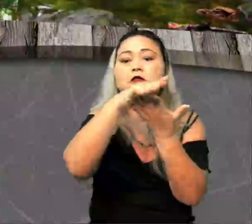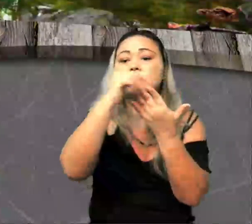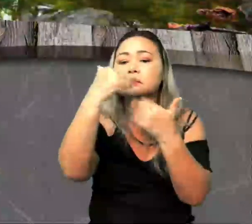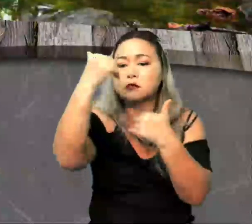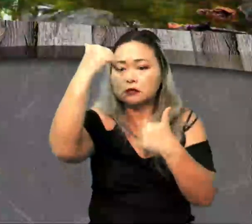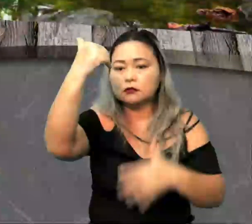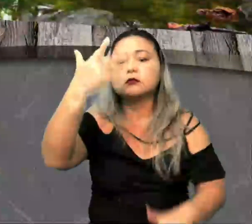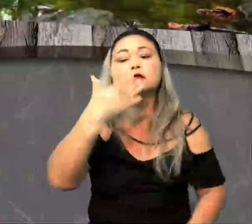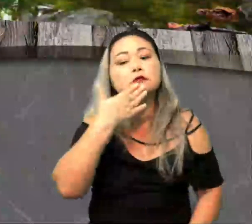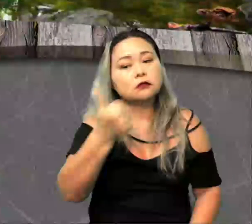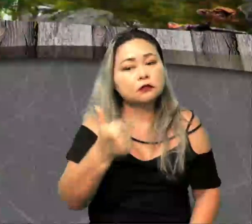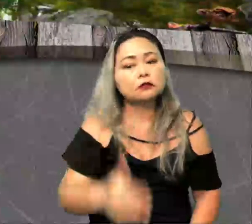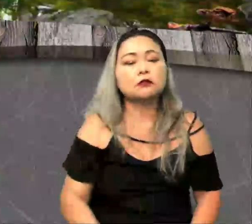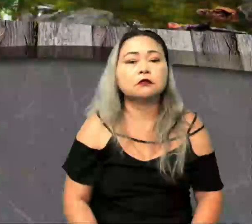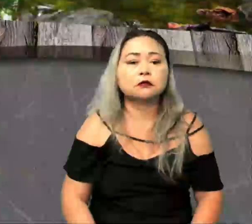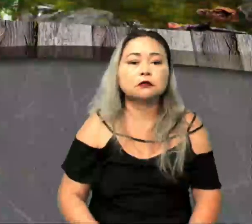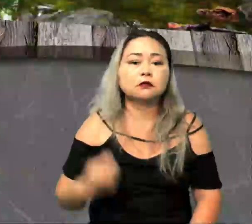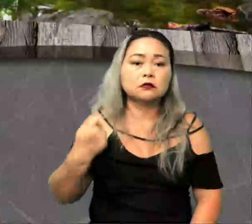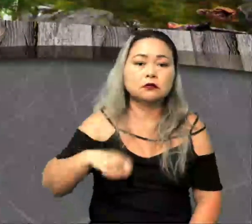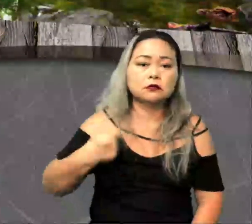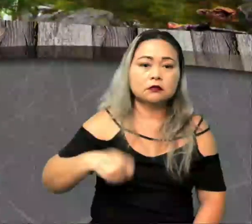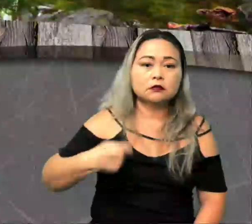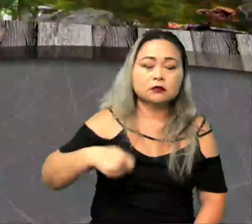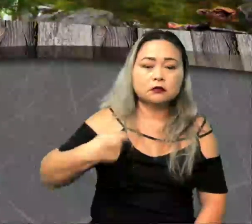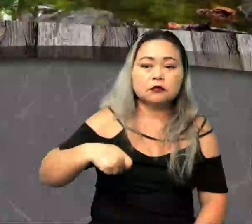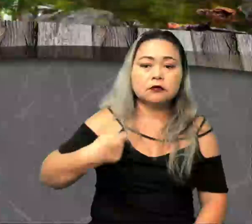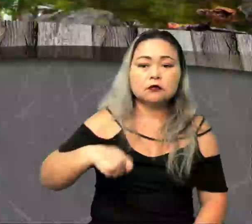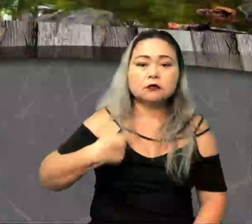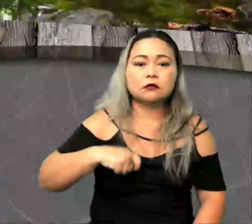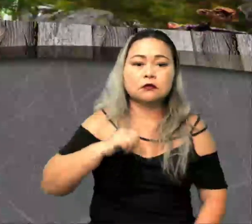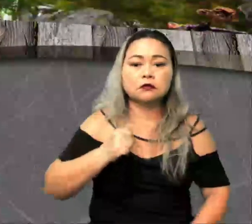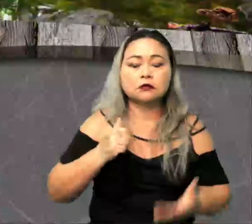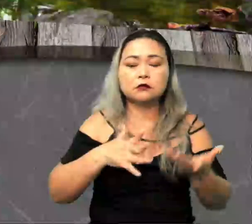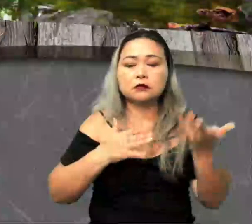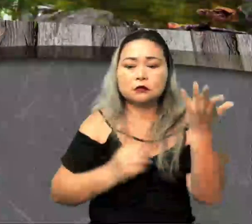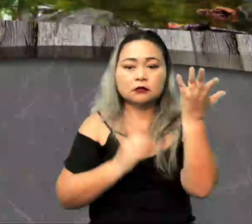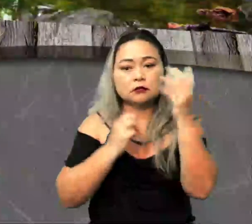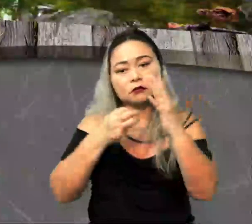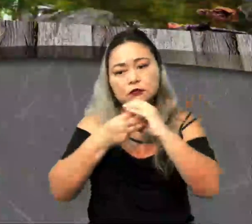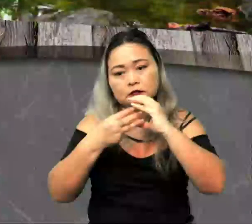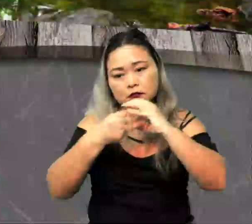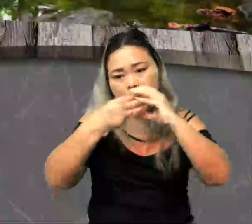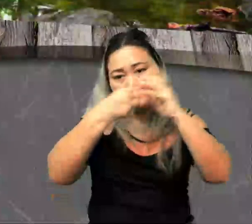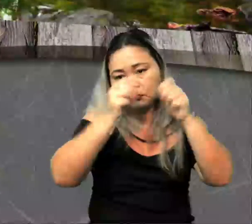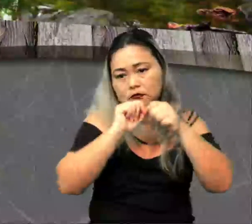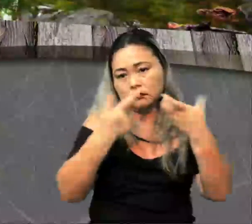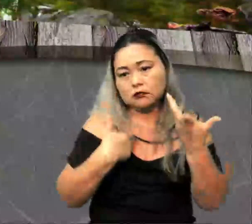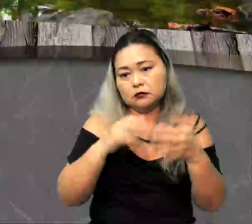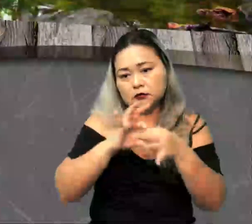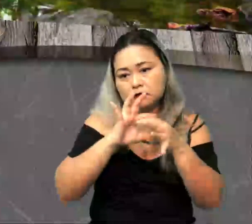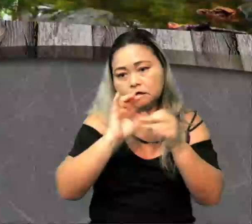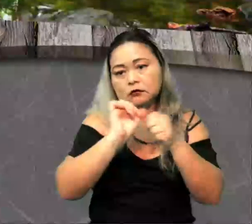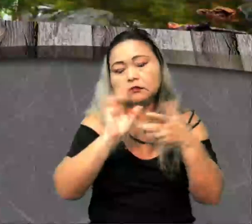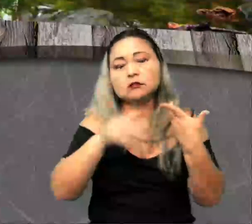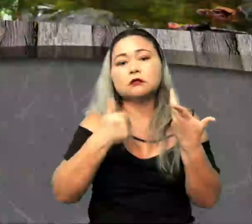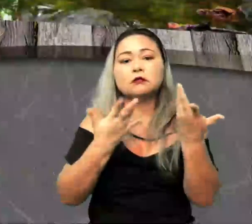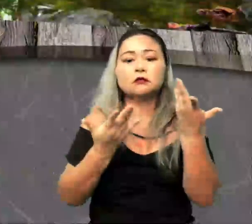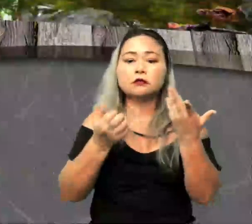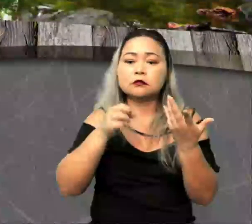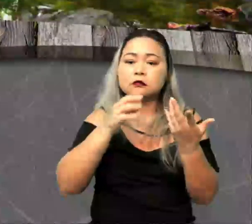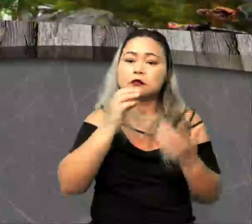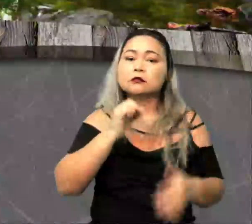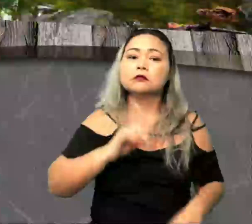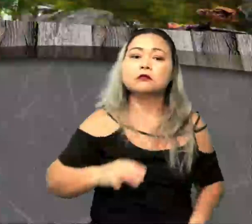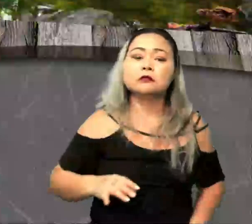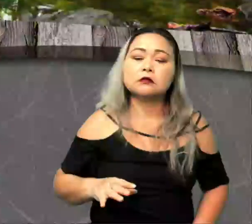desenvolver melhor, porque não precisaria da necessidade de transporte célula a célula. Então, esses organismos, desde eles,